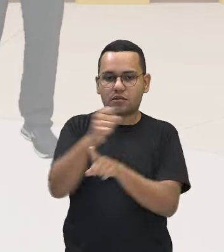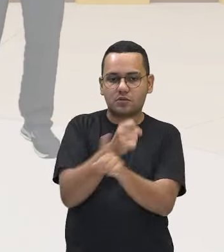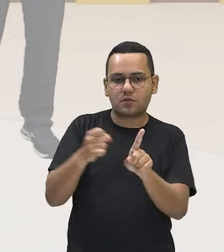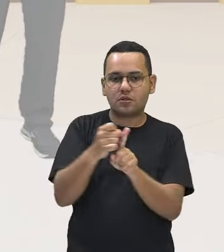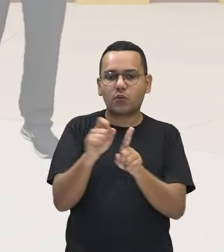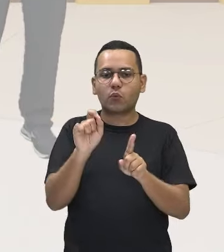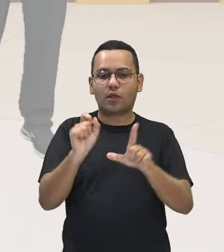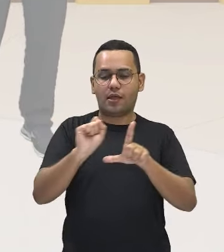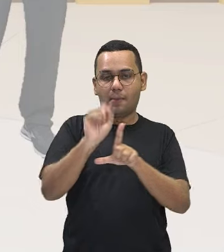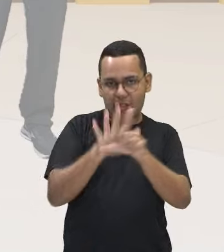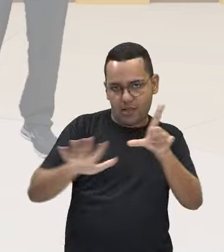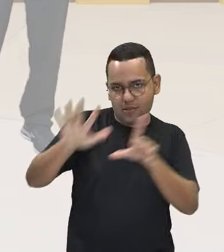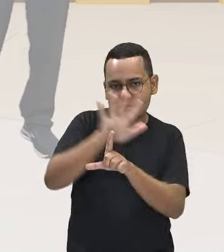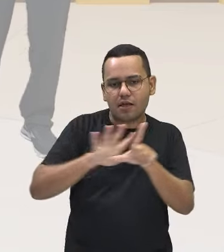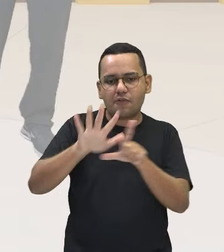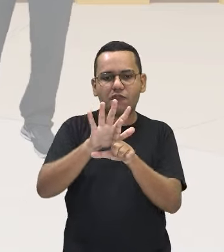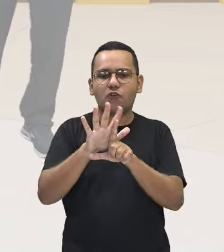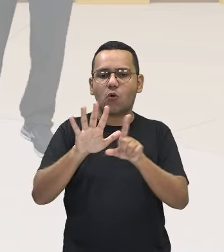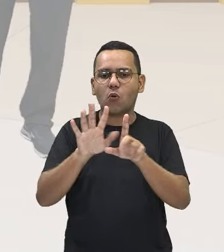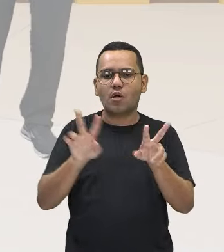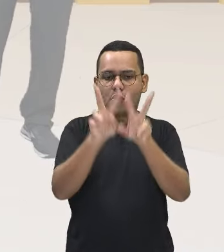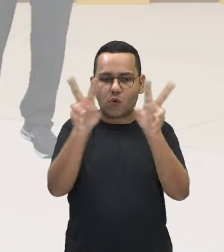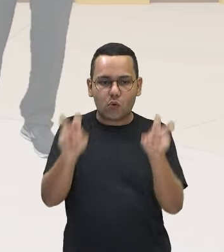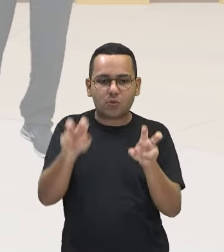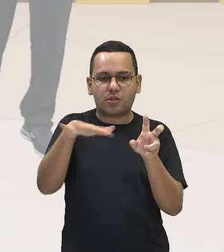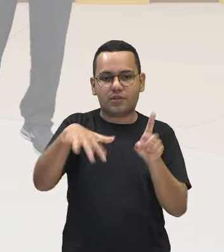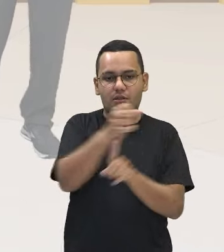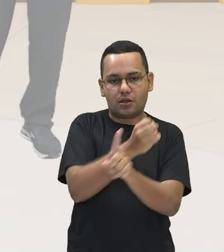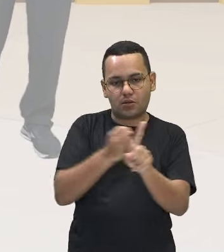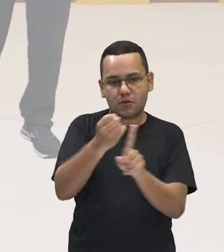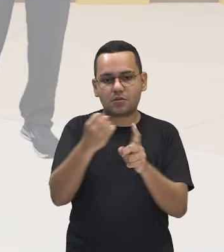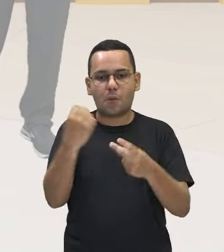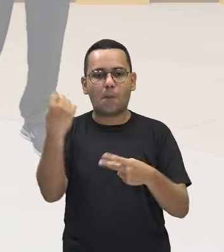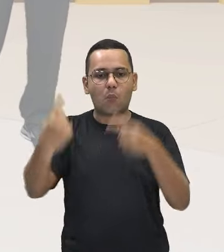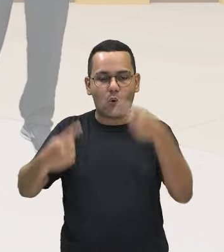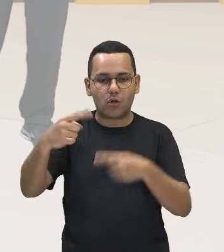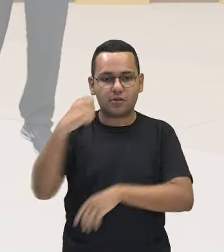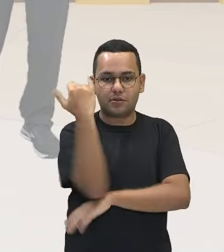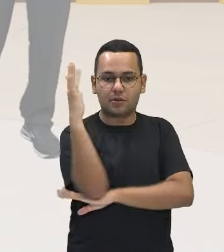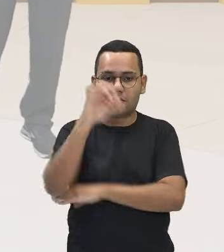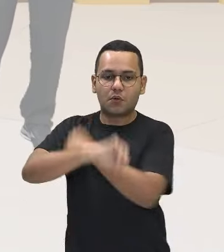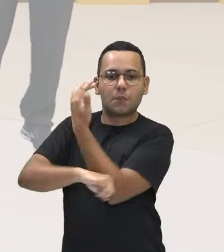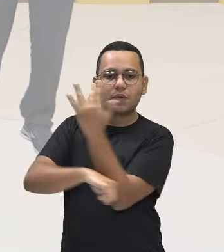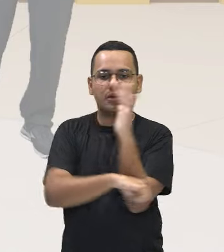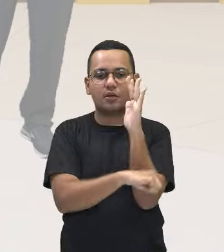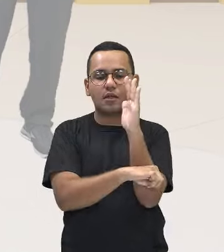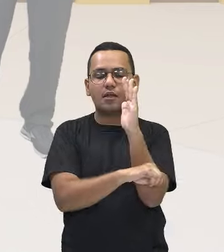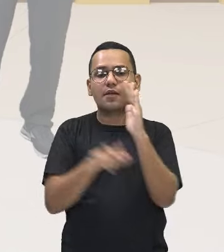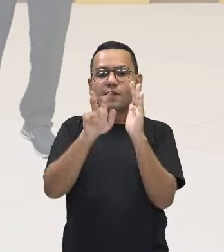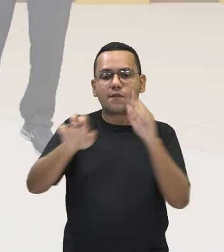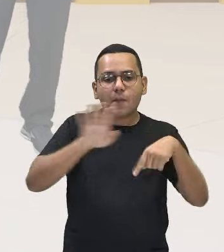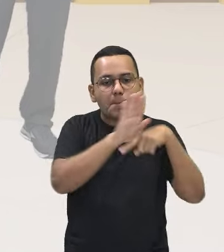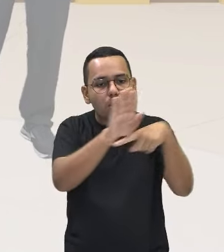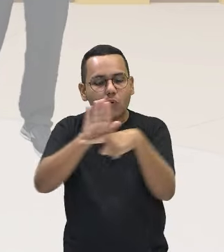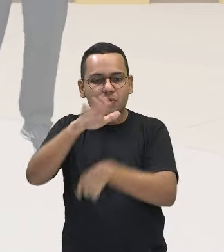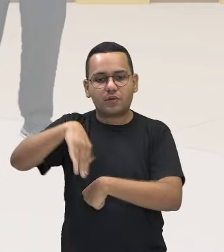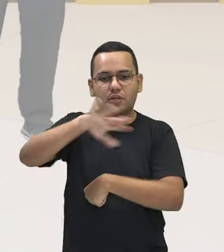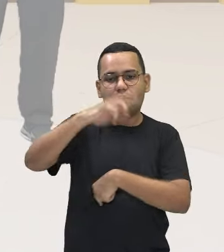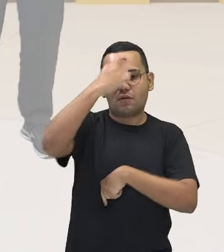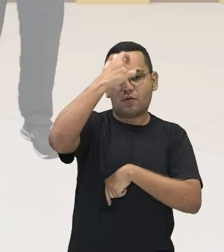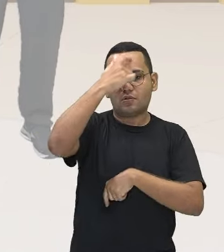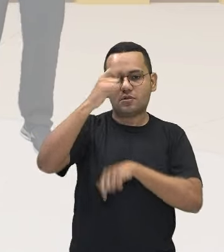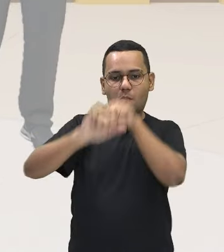abordar questões sociais, políticas e ambientais, promovendo a conscientização e mudança positiva.